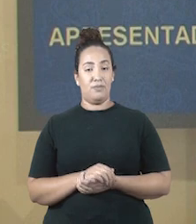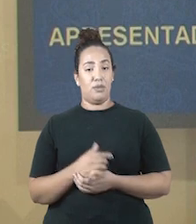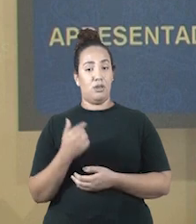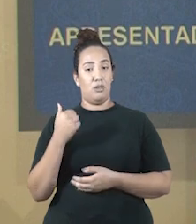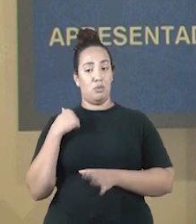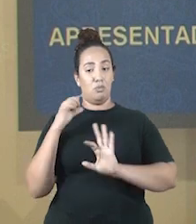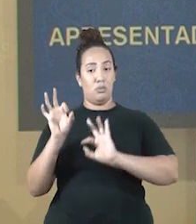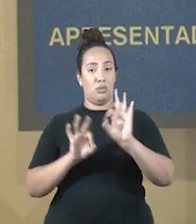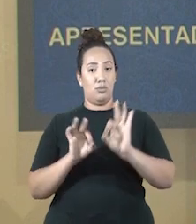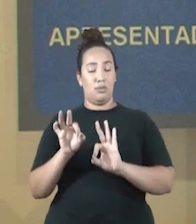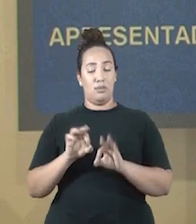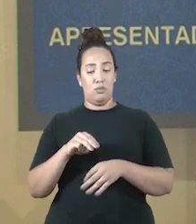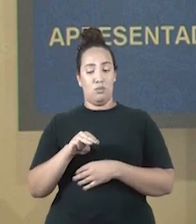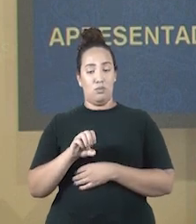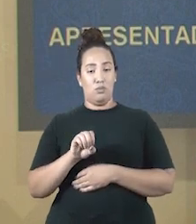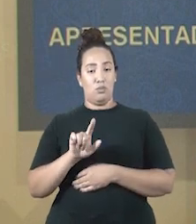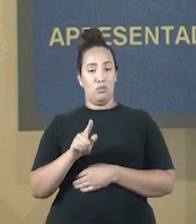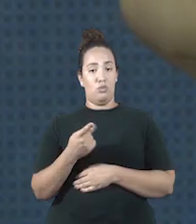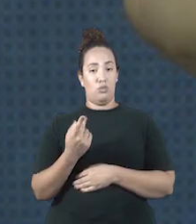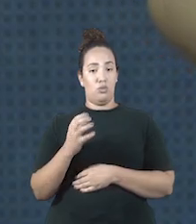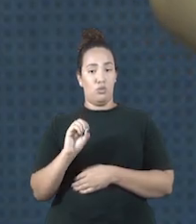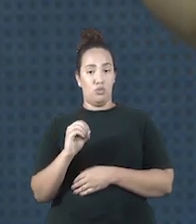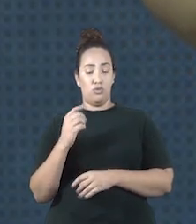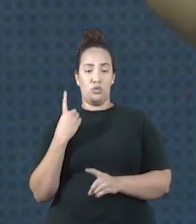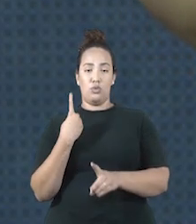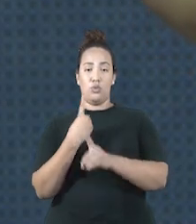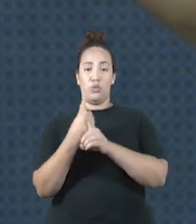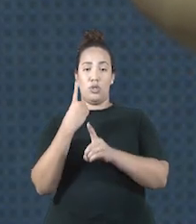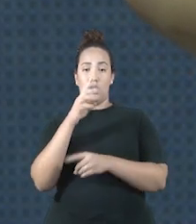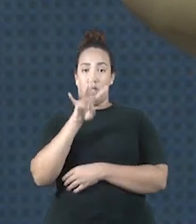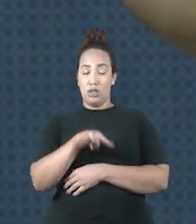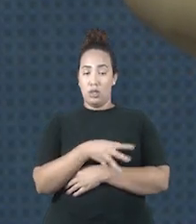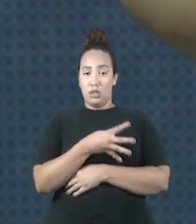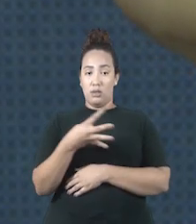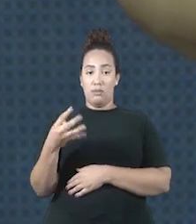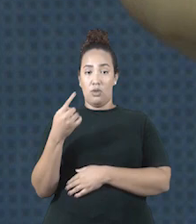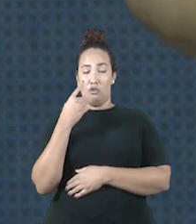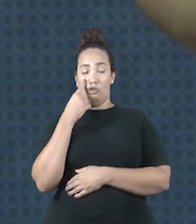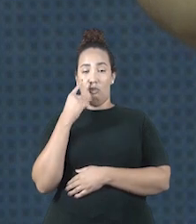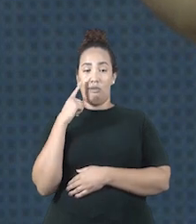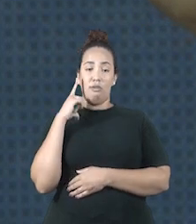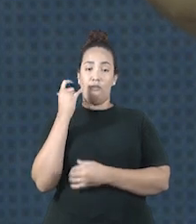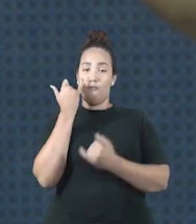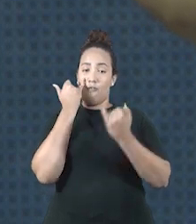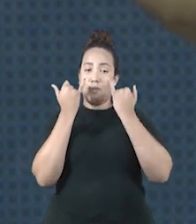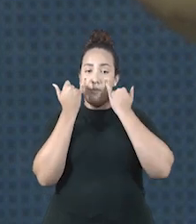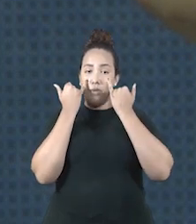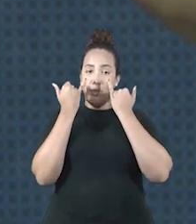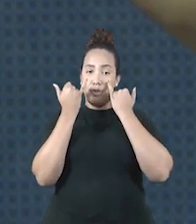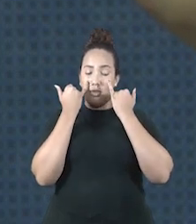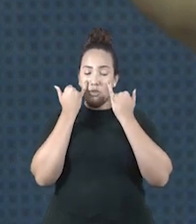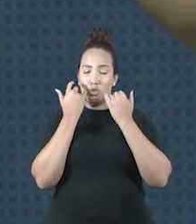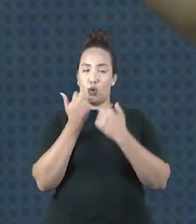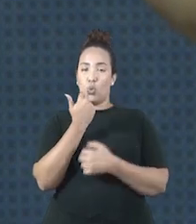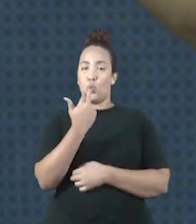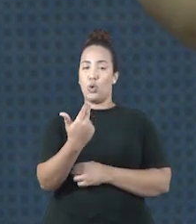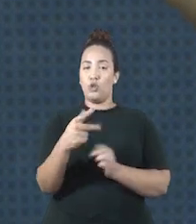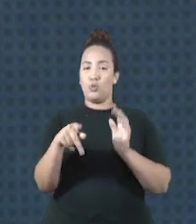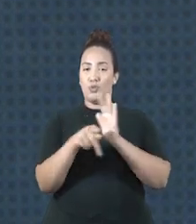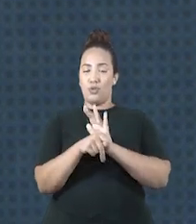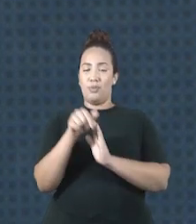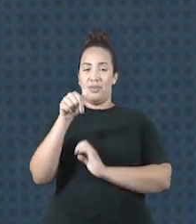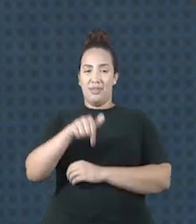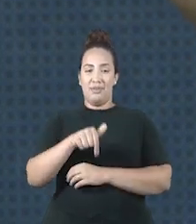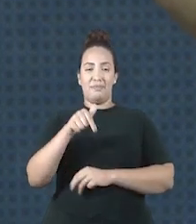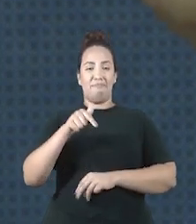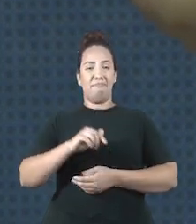peguei um molho de tomate e encontrei a tabela que existe nele. Aqui eu tenho informações nutricionais sobre esse